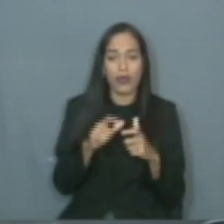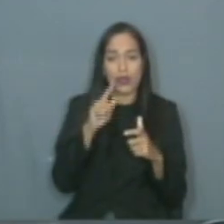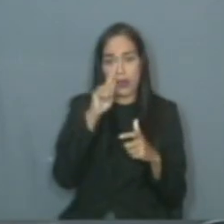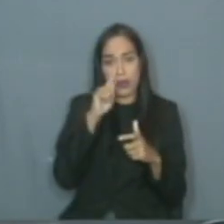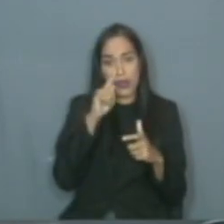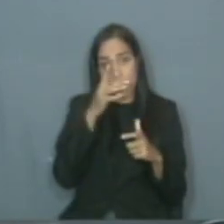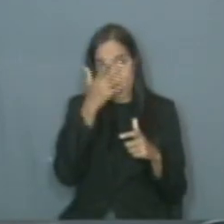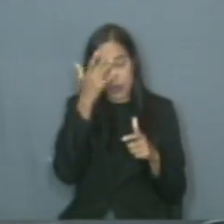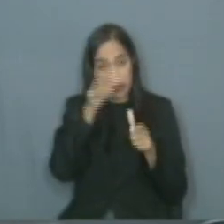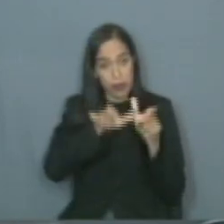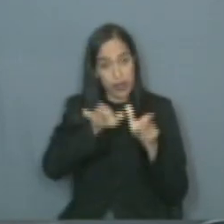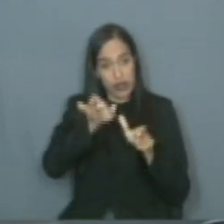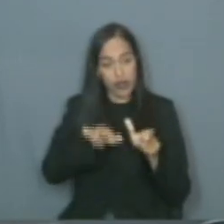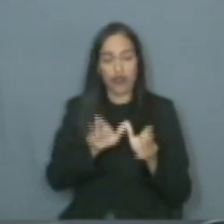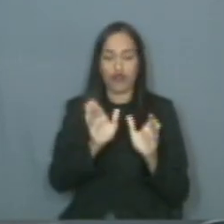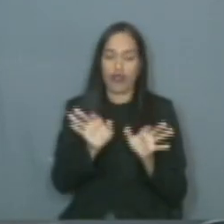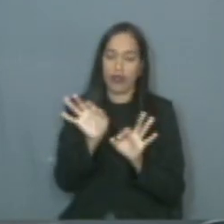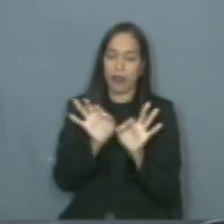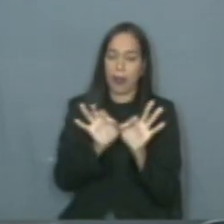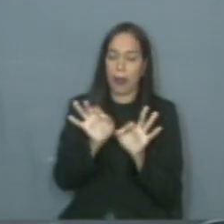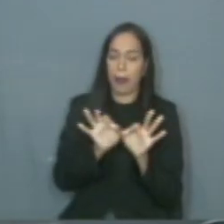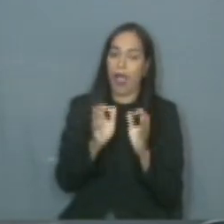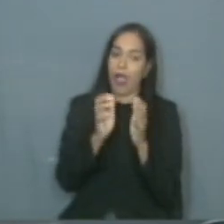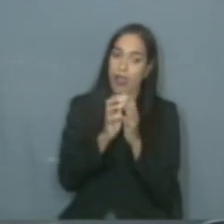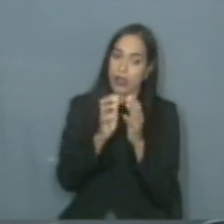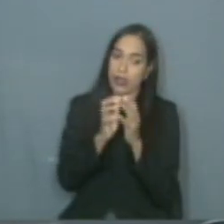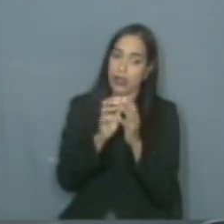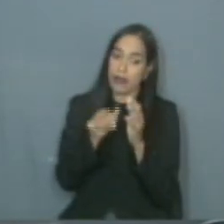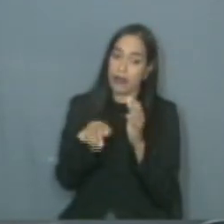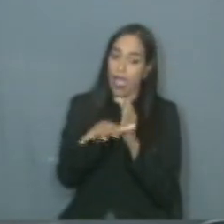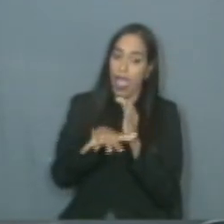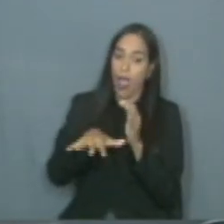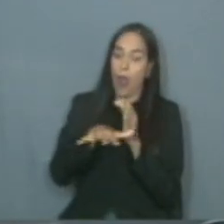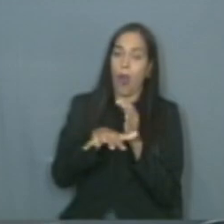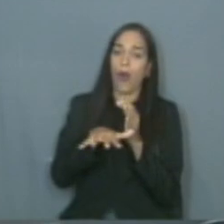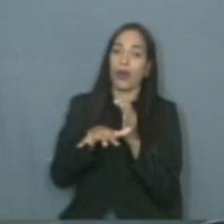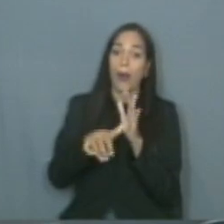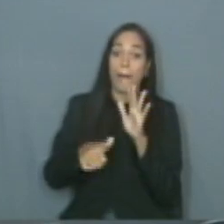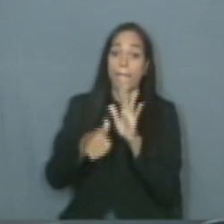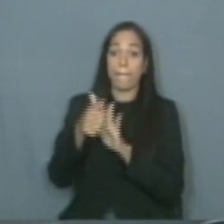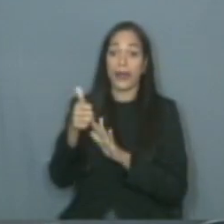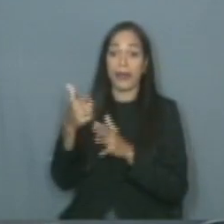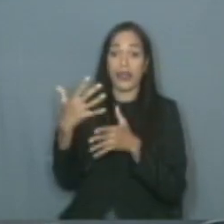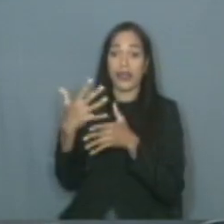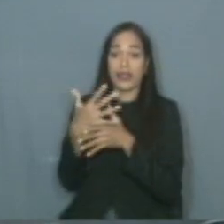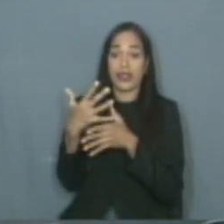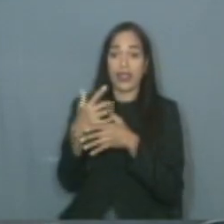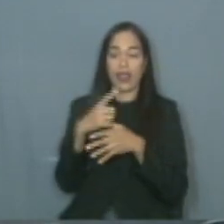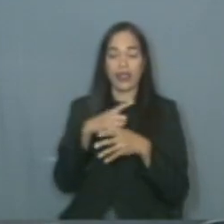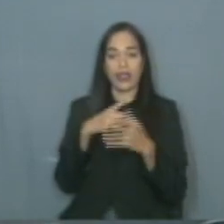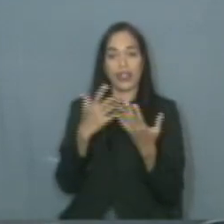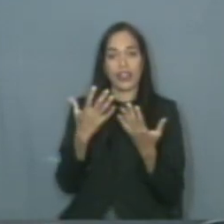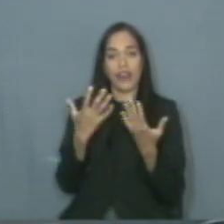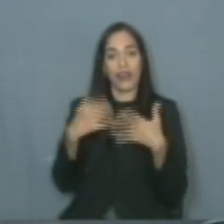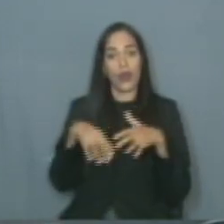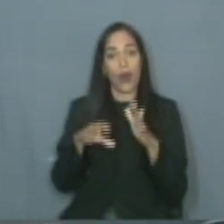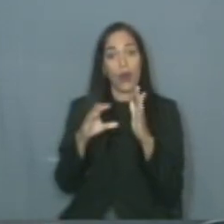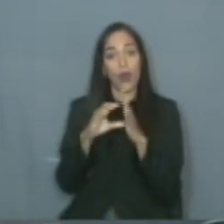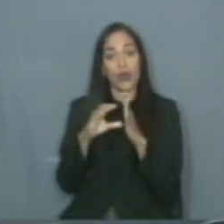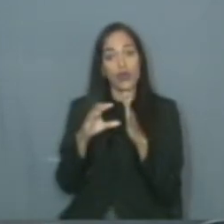pessoas que eram preparadas para isso, inclusive Recife é uma das cidades, talvez tenha sido a primeira cidade que teve concurso público para redutor de